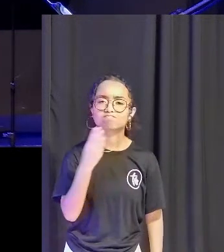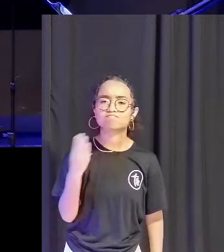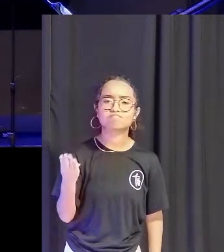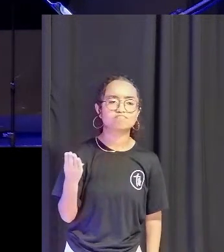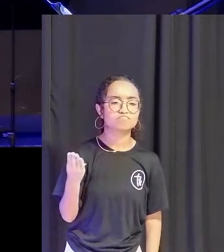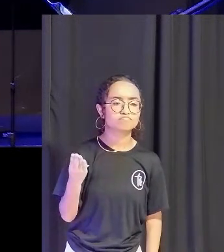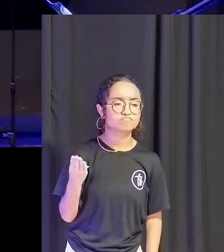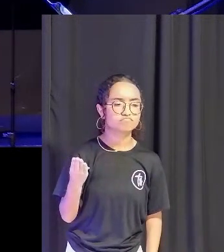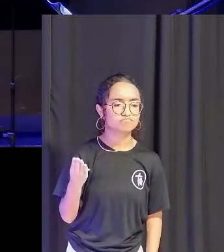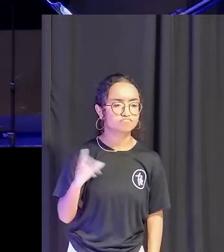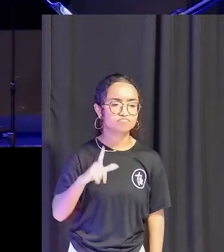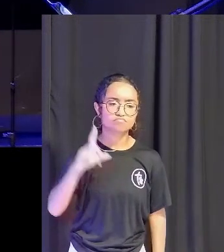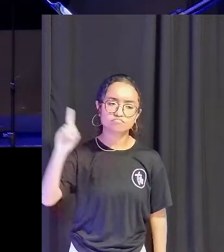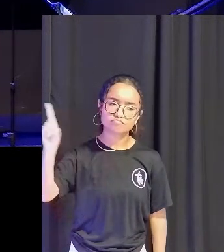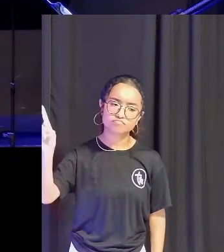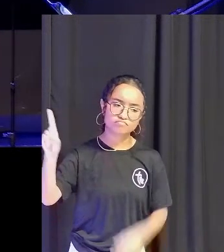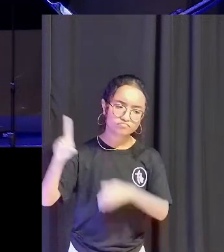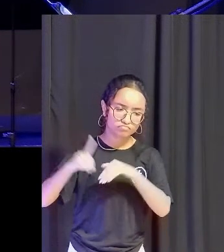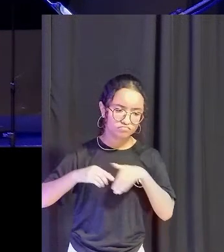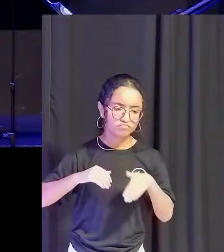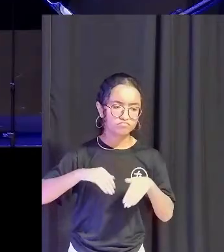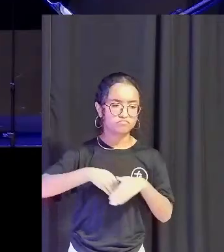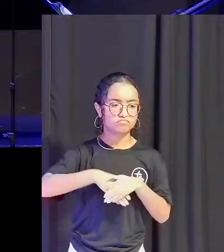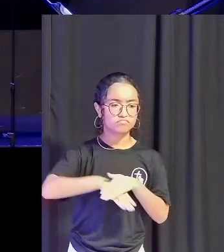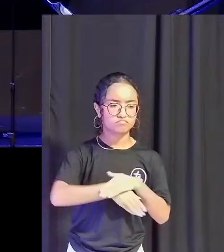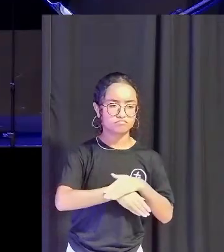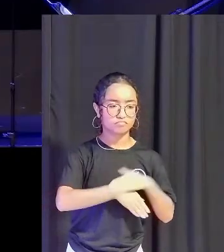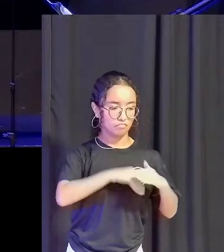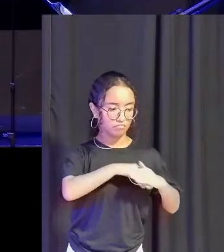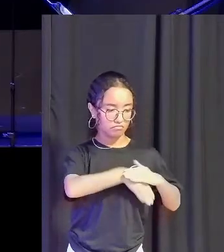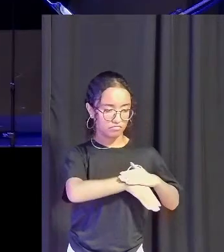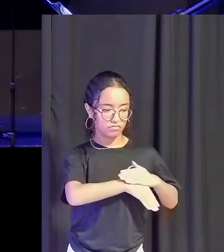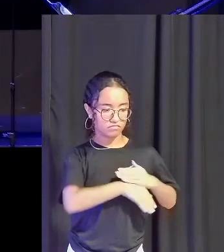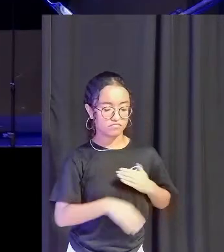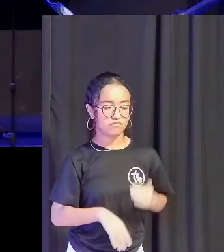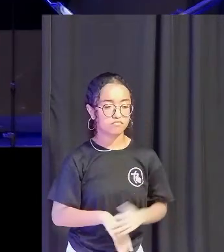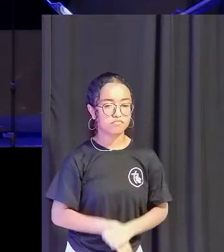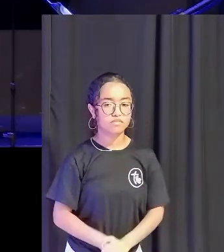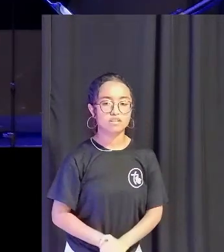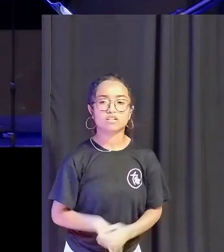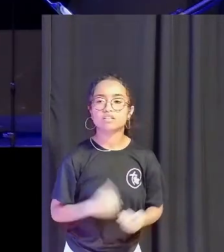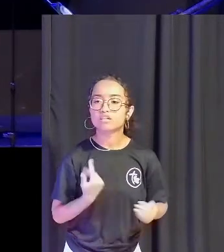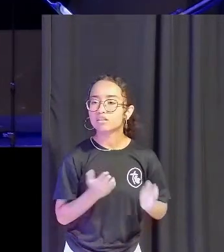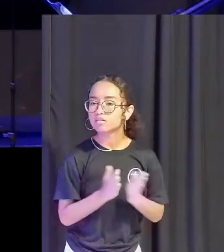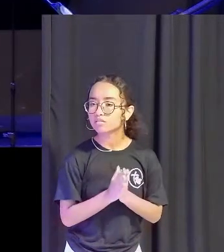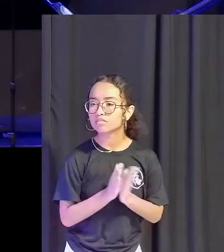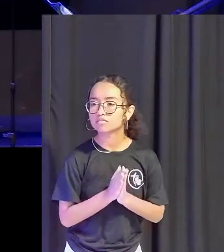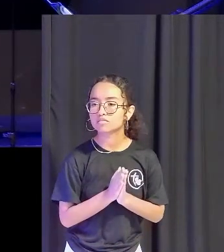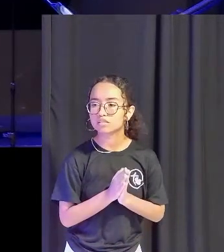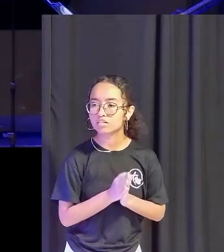coração. E os demais da igreja vamos estar orando. Se tu tens algum